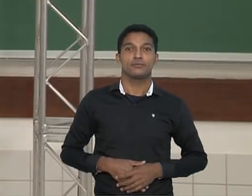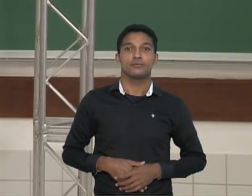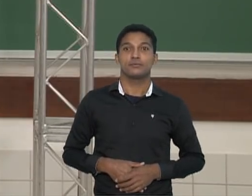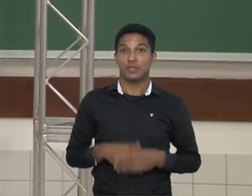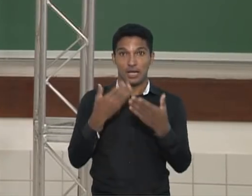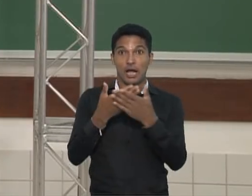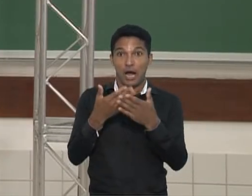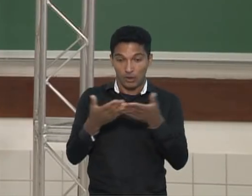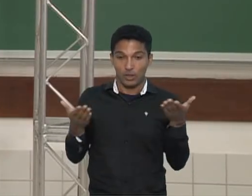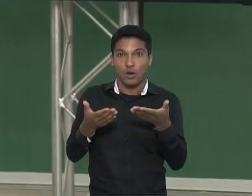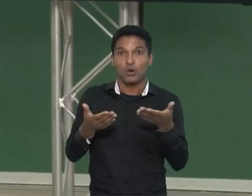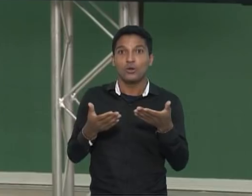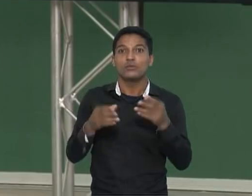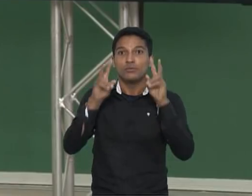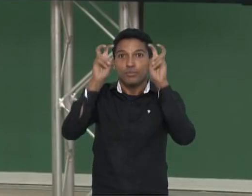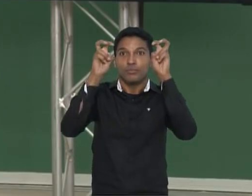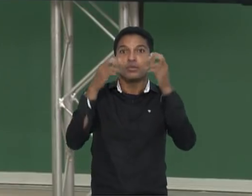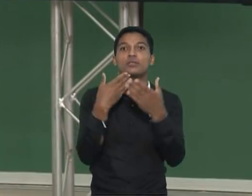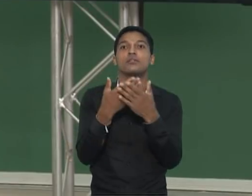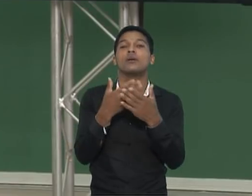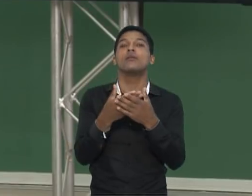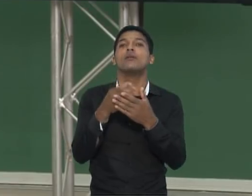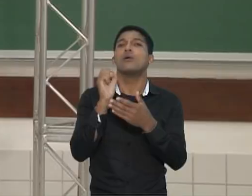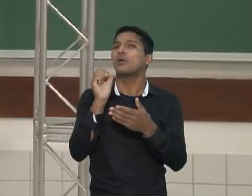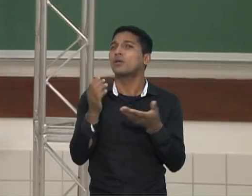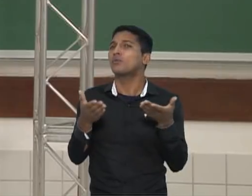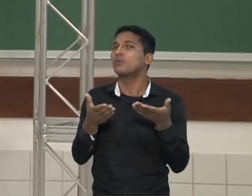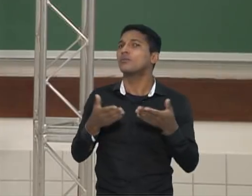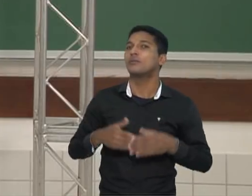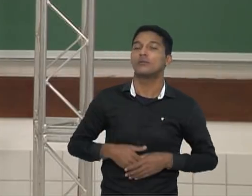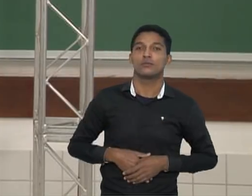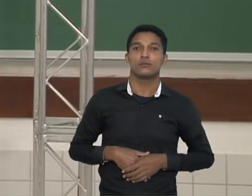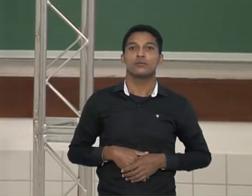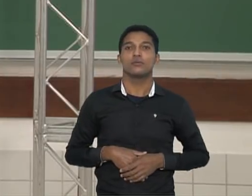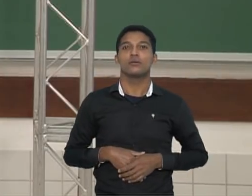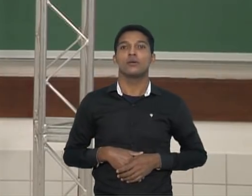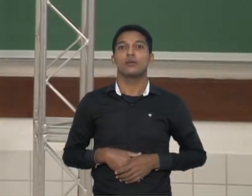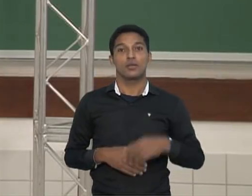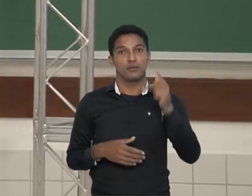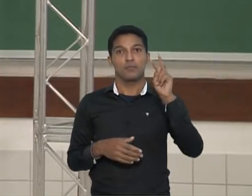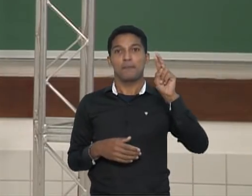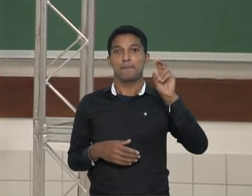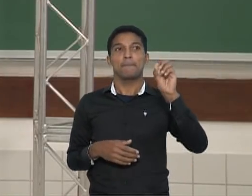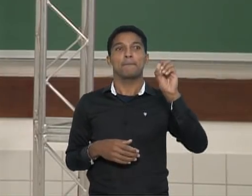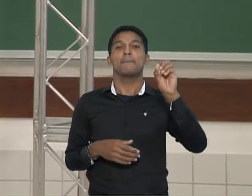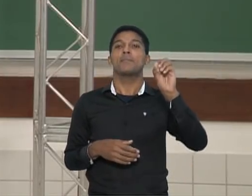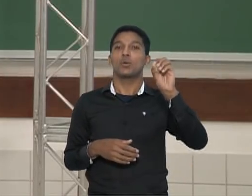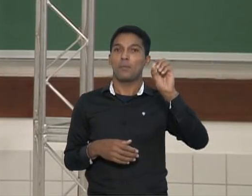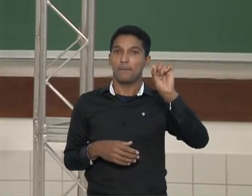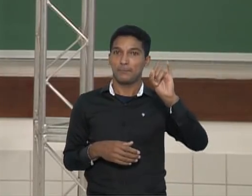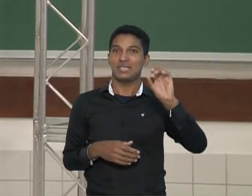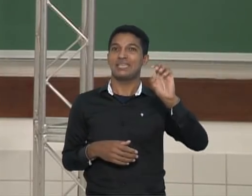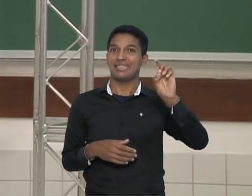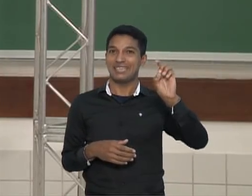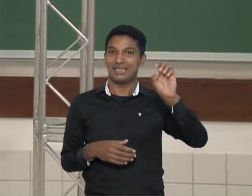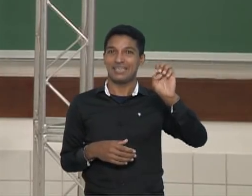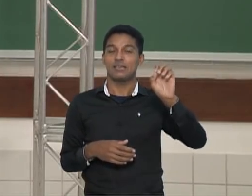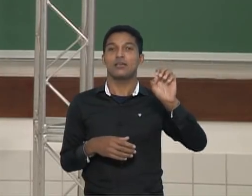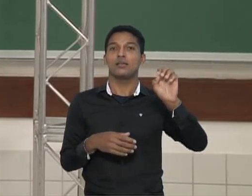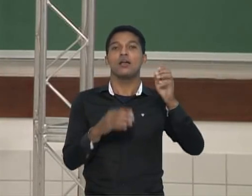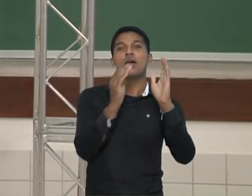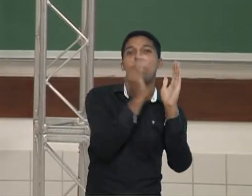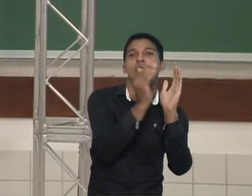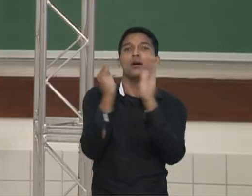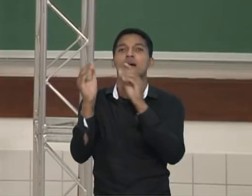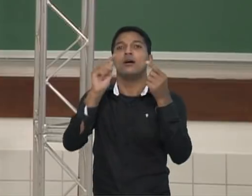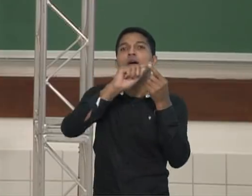Na aula de hoje vimos, então, o que foi visto nessa aula de hoje? Foi vista a propriedade distributiva da multiplicação, né? Ela serve